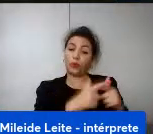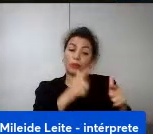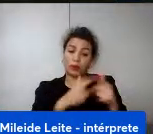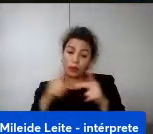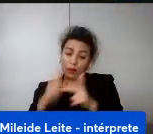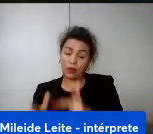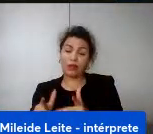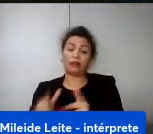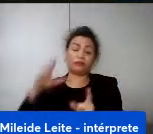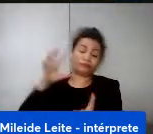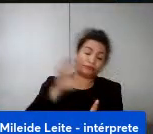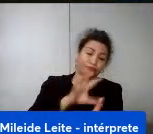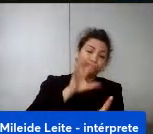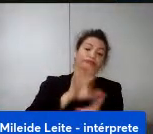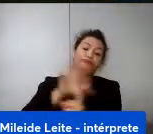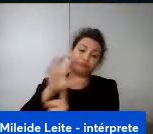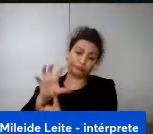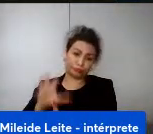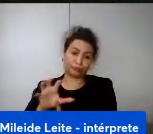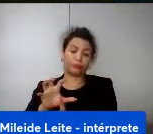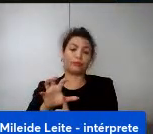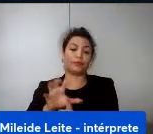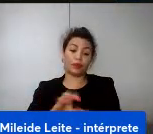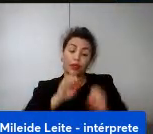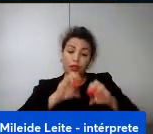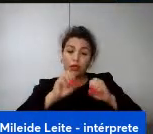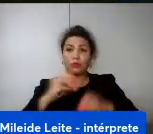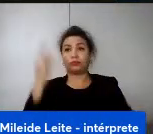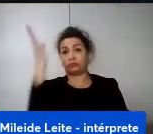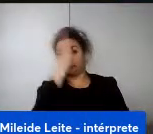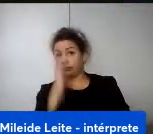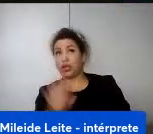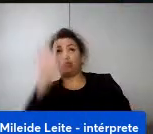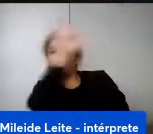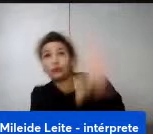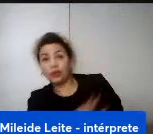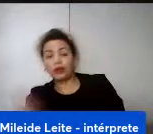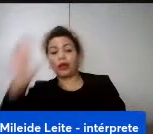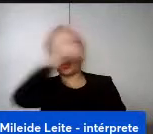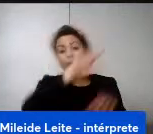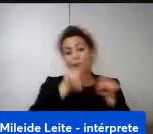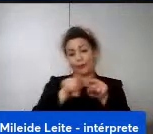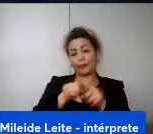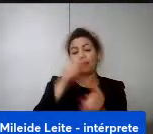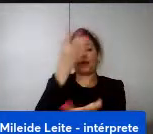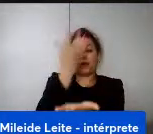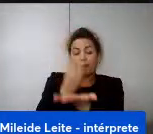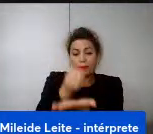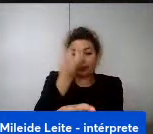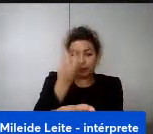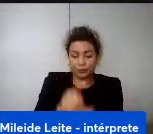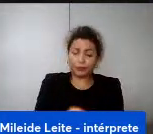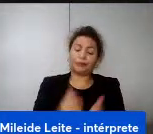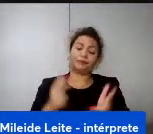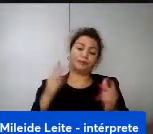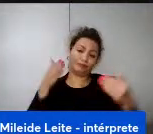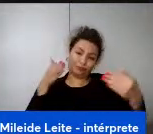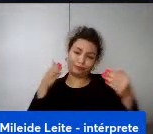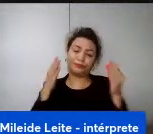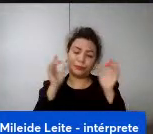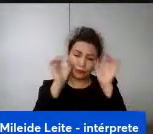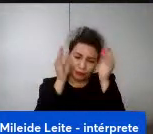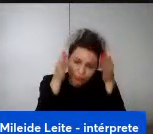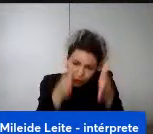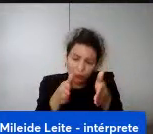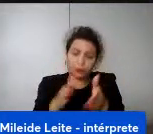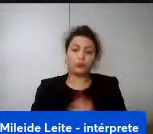acometem a educação brasileira em geral e a alfabetização em particular. Então, em